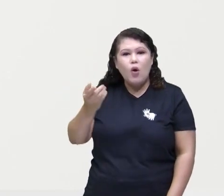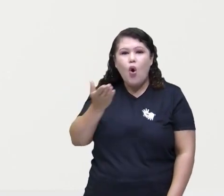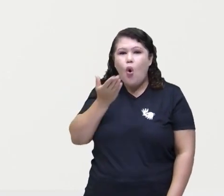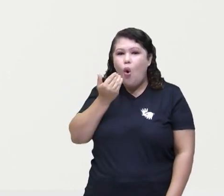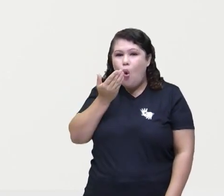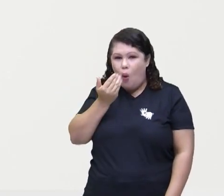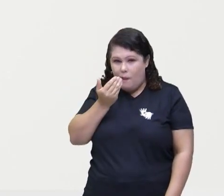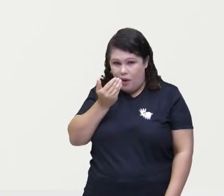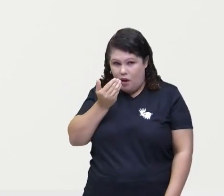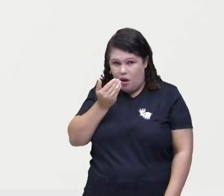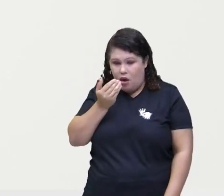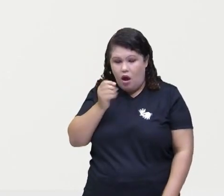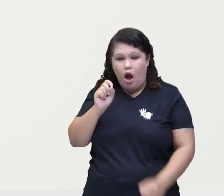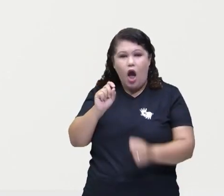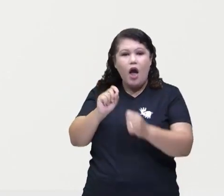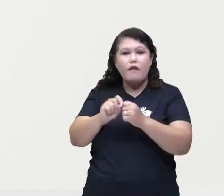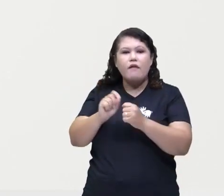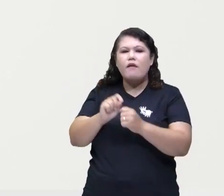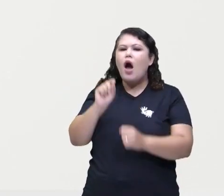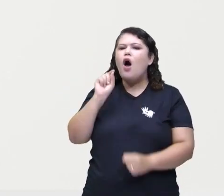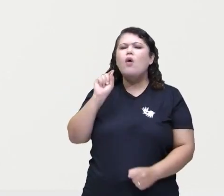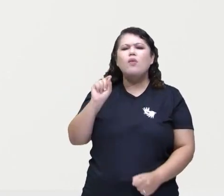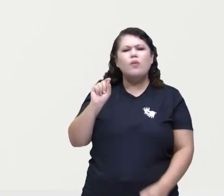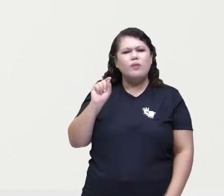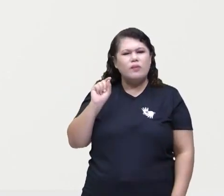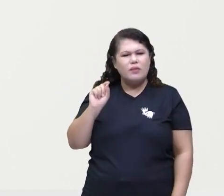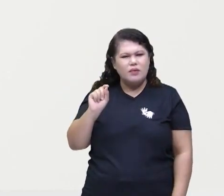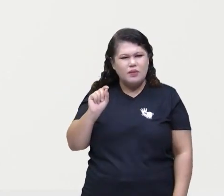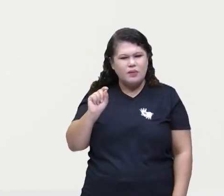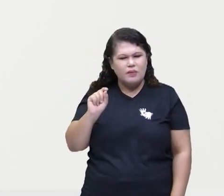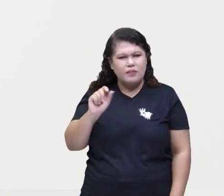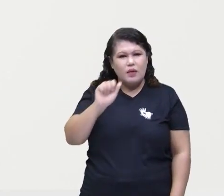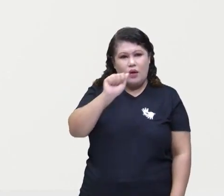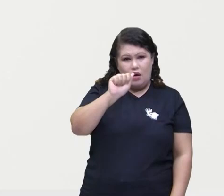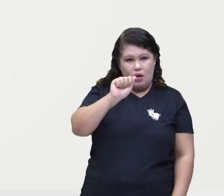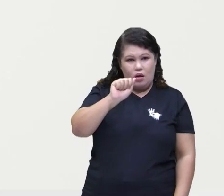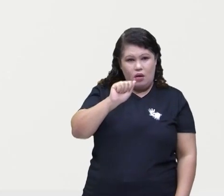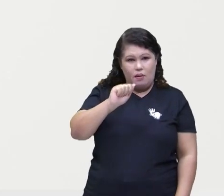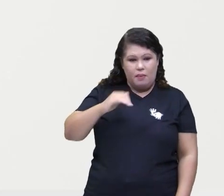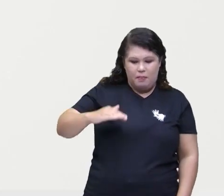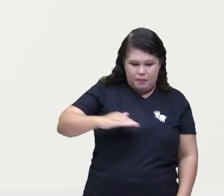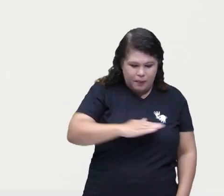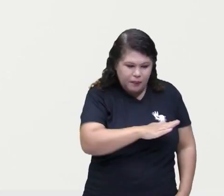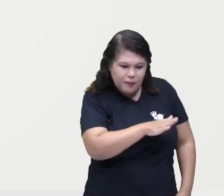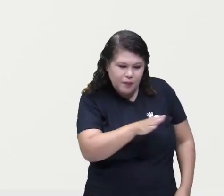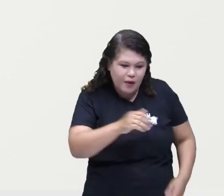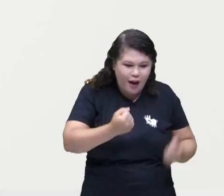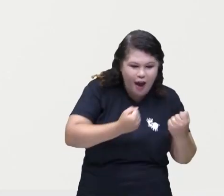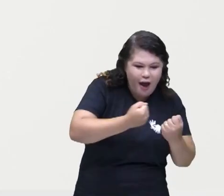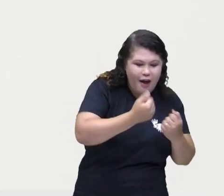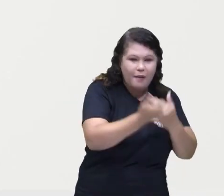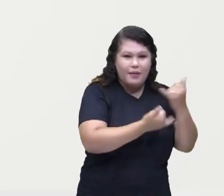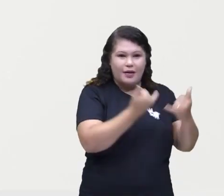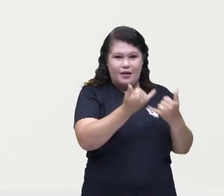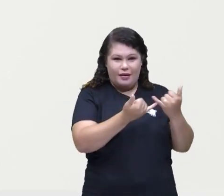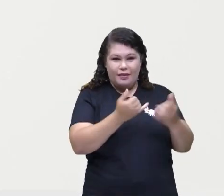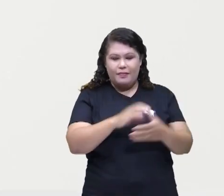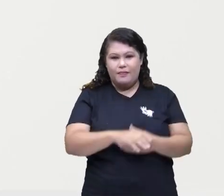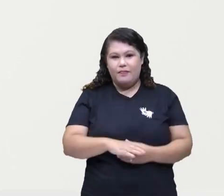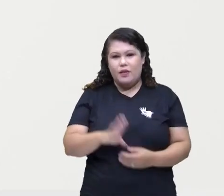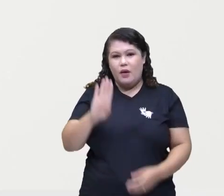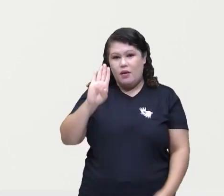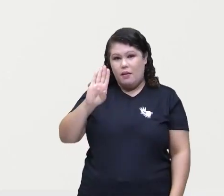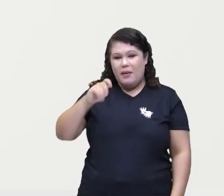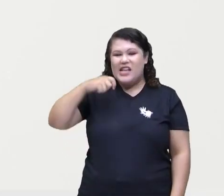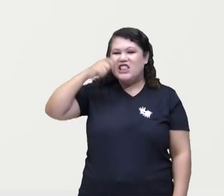depois das refeições, ele logo vai. Letra A, brincar de carrinho. Letra B, escovar